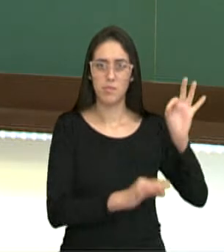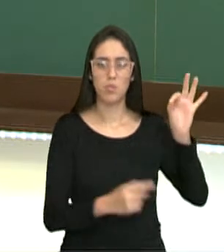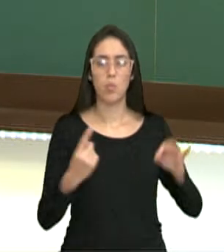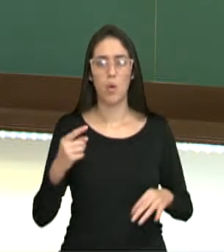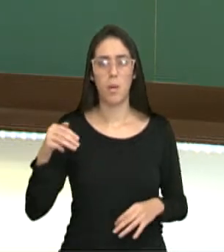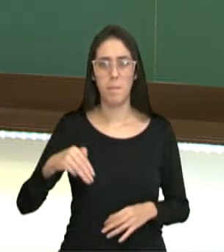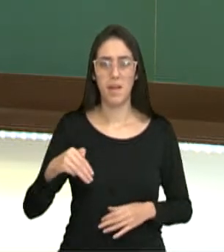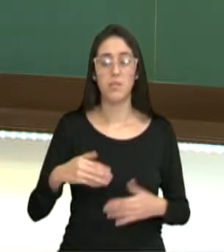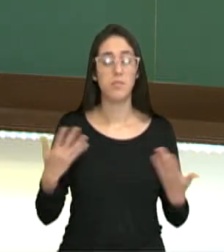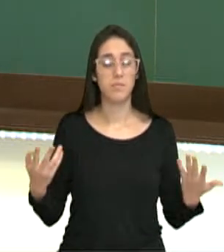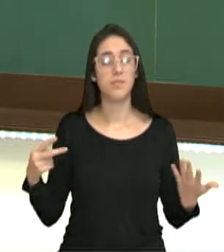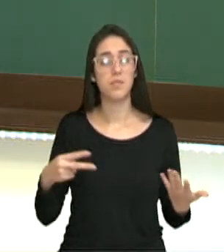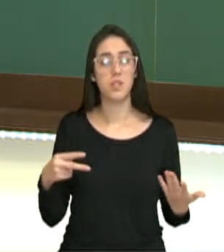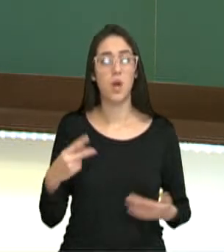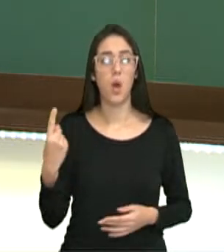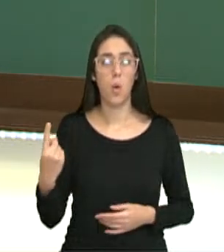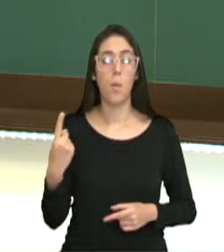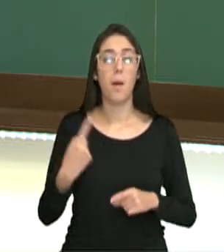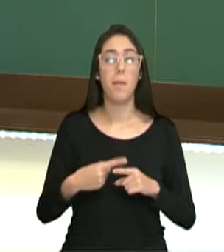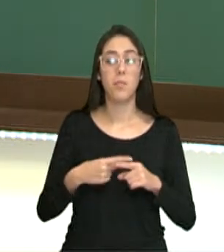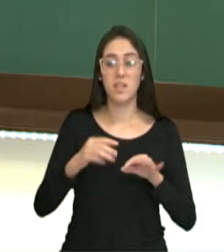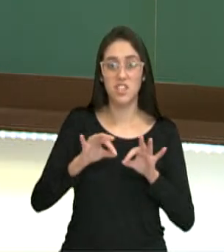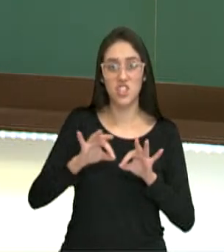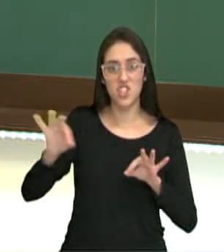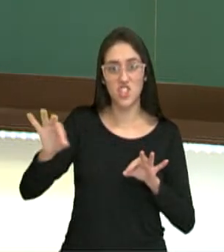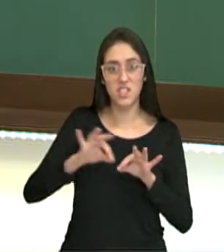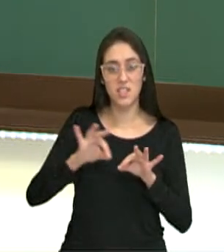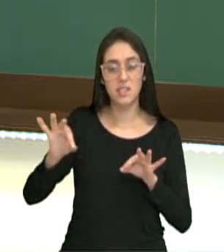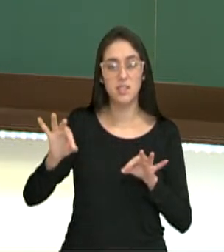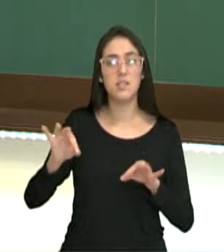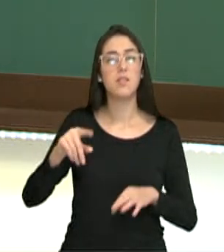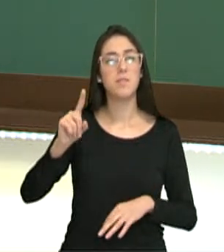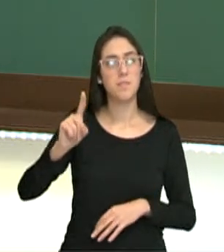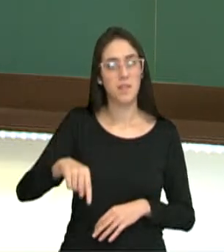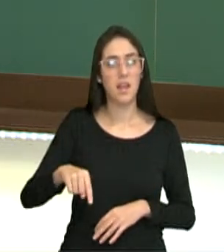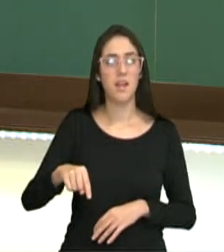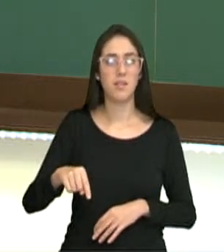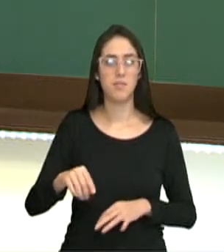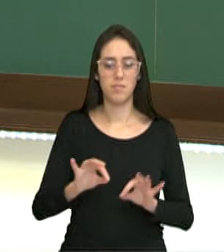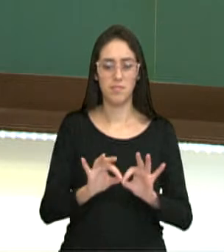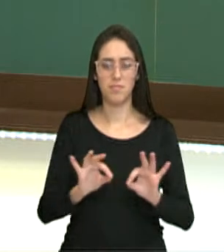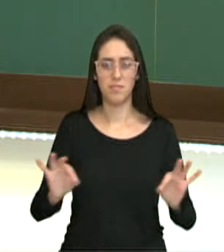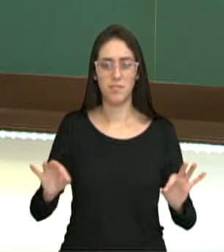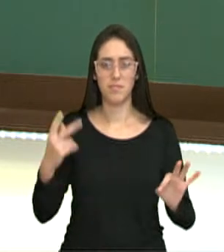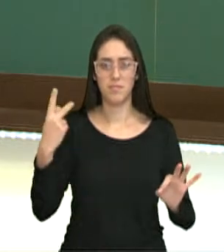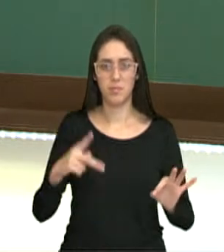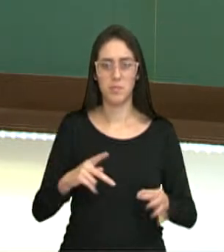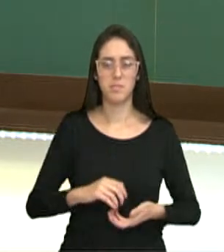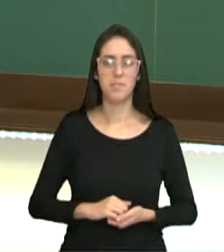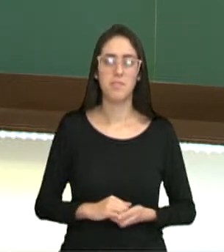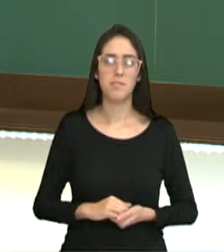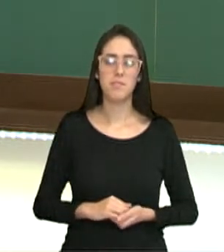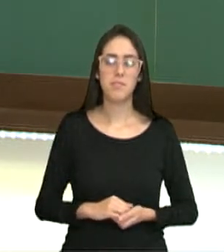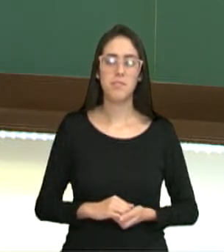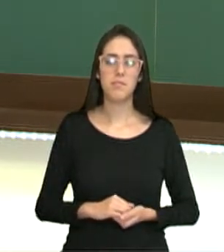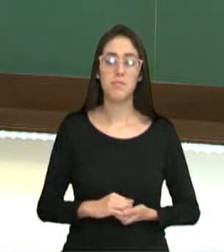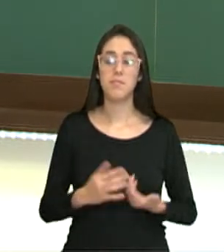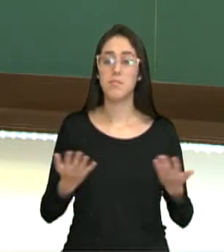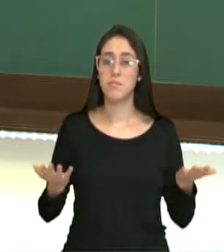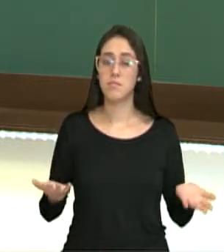são iguais a 1 porque a distância entre eles é a medida desse lado do quadrado, ok? Agora,